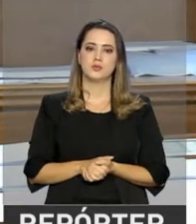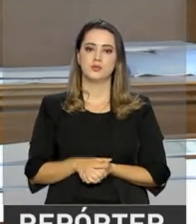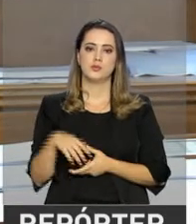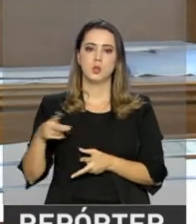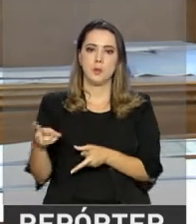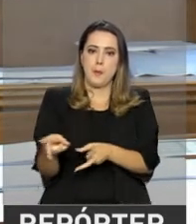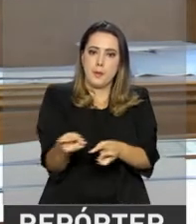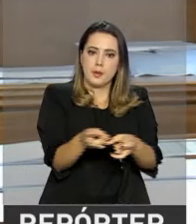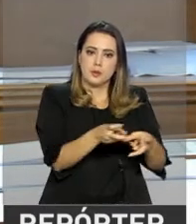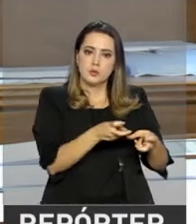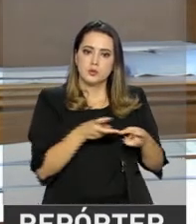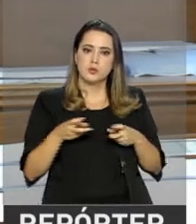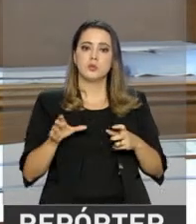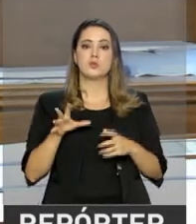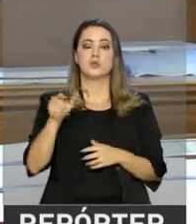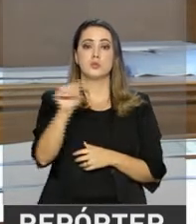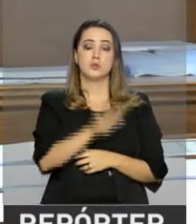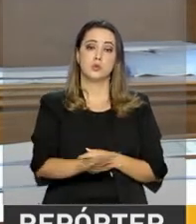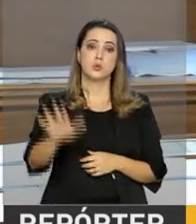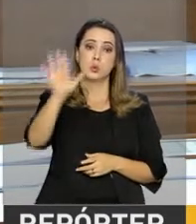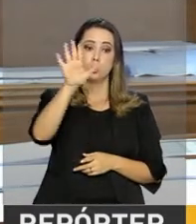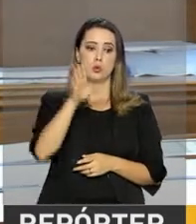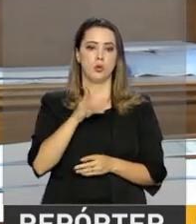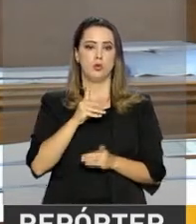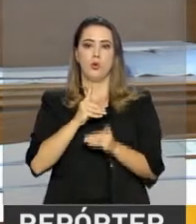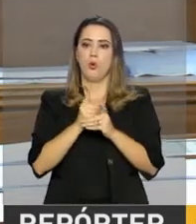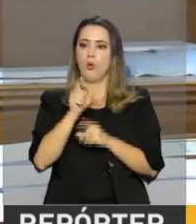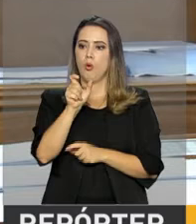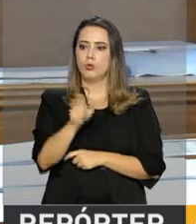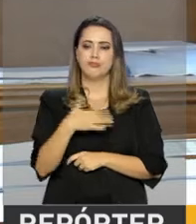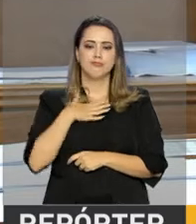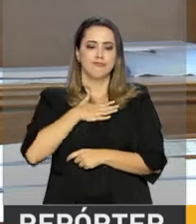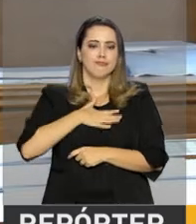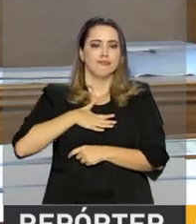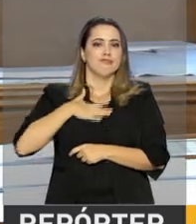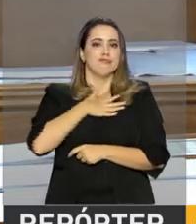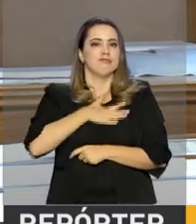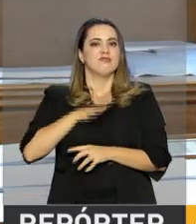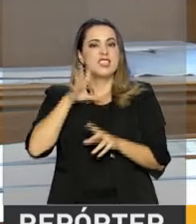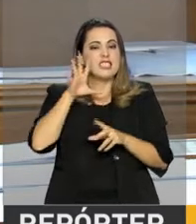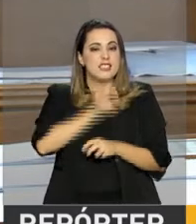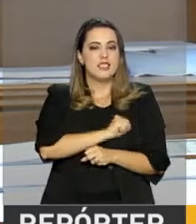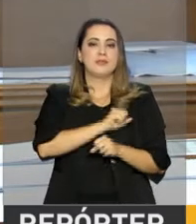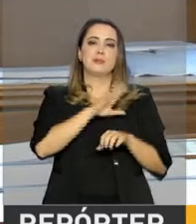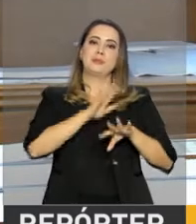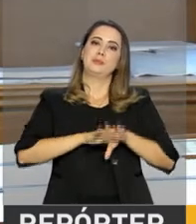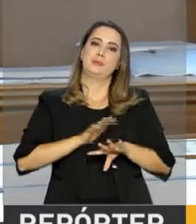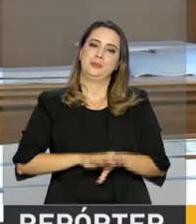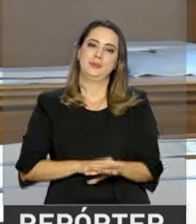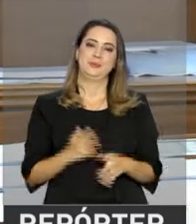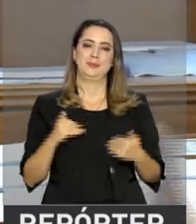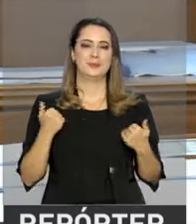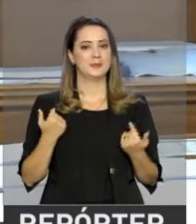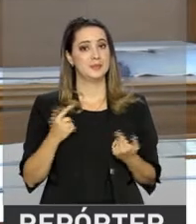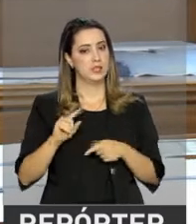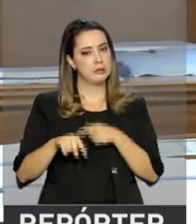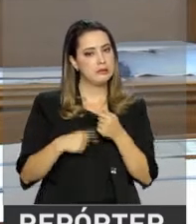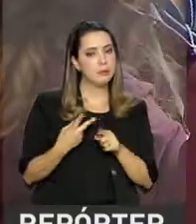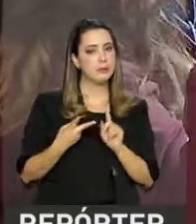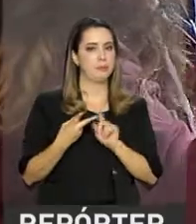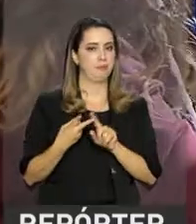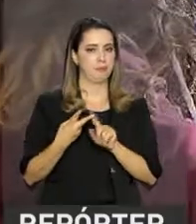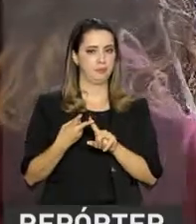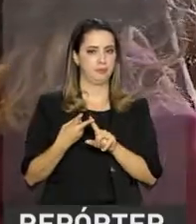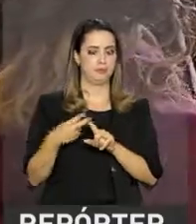detectar vários alunos em todo o brasil que descobre o prazer pela matemática através da prova da limpeza depois em uma segunda fase